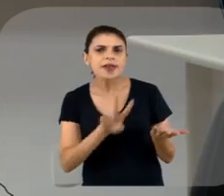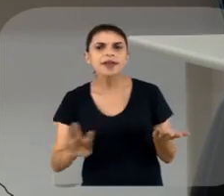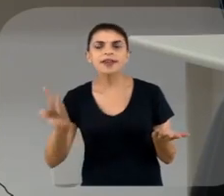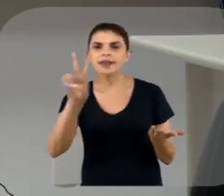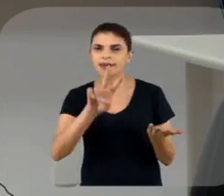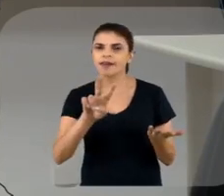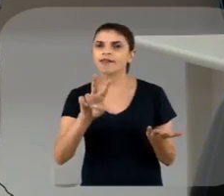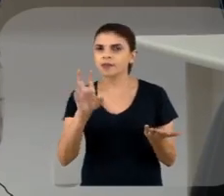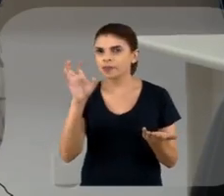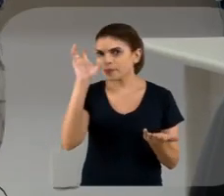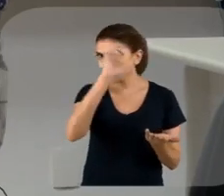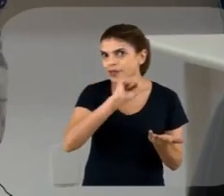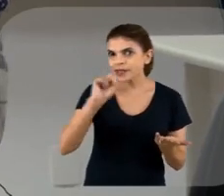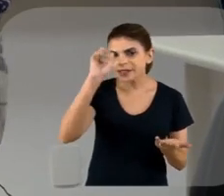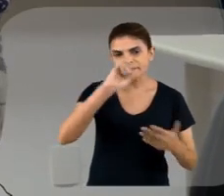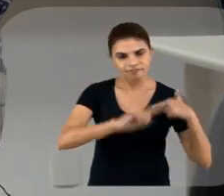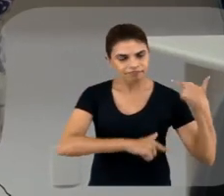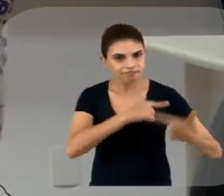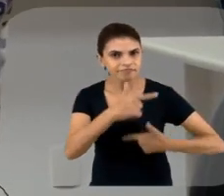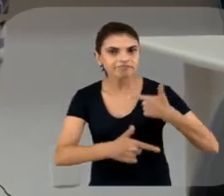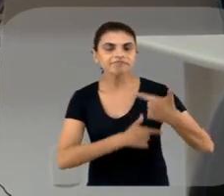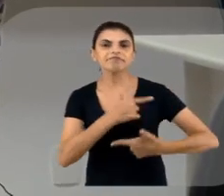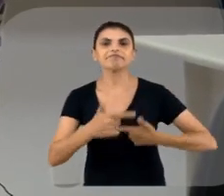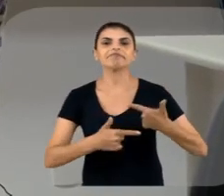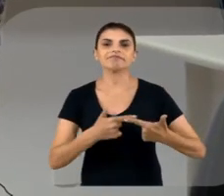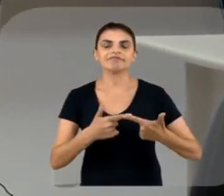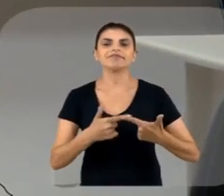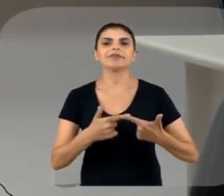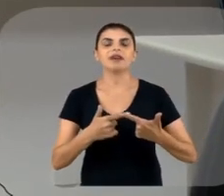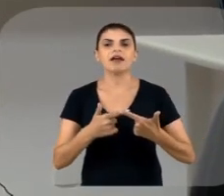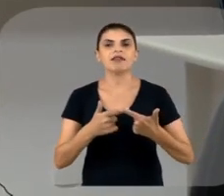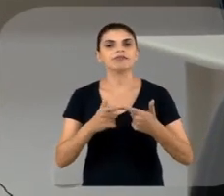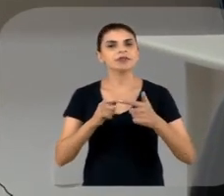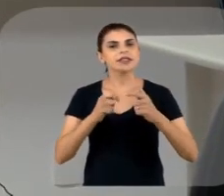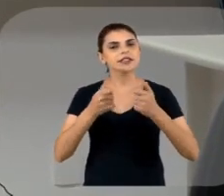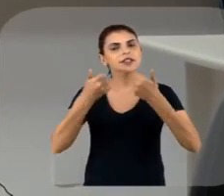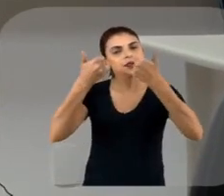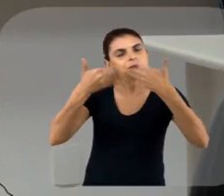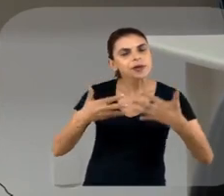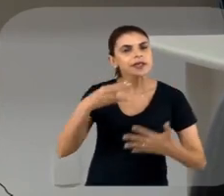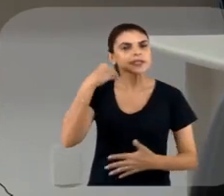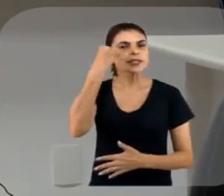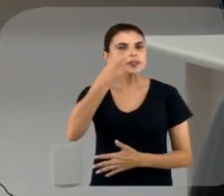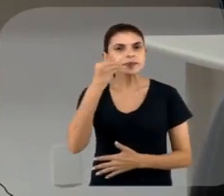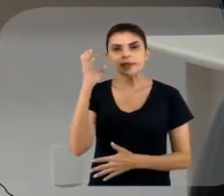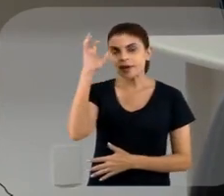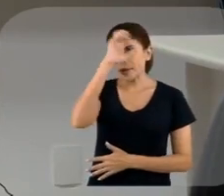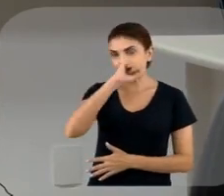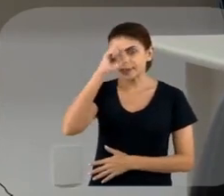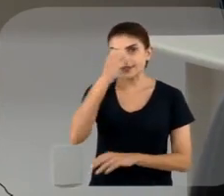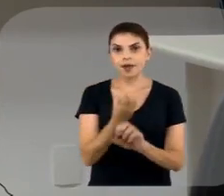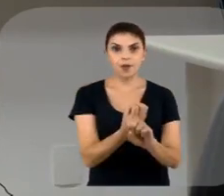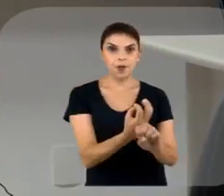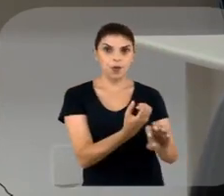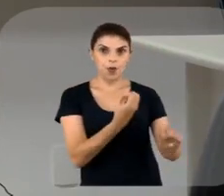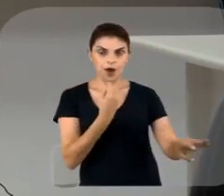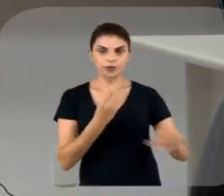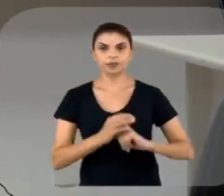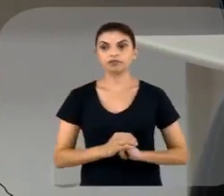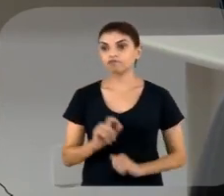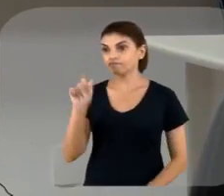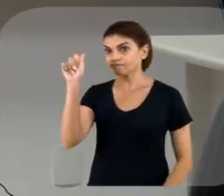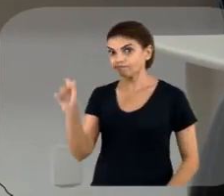para estar junto conosco nessa empreitada que é produzir experiência de aprendizagem online.